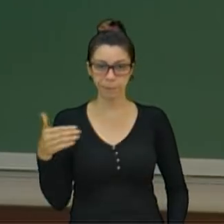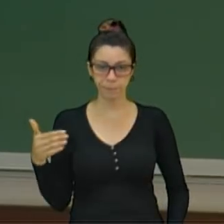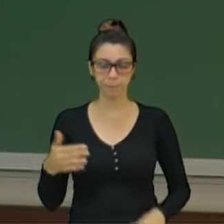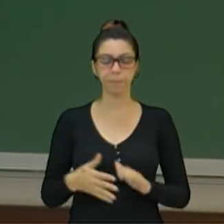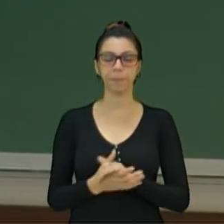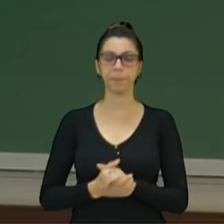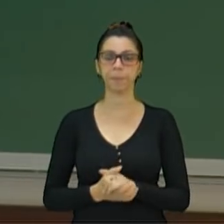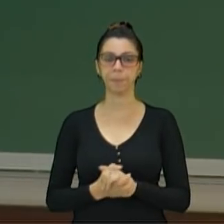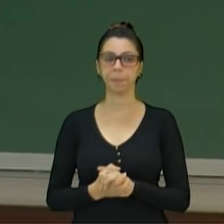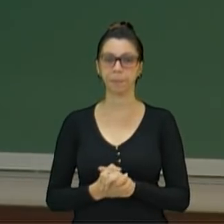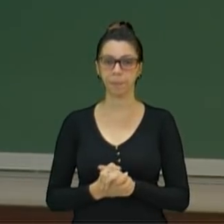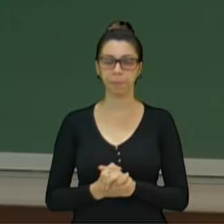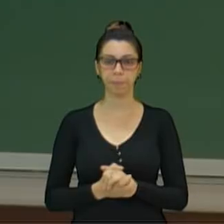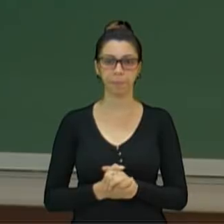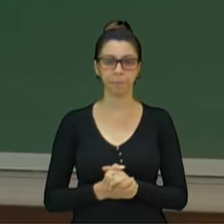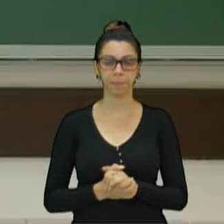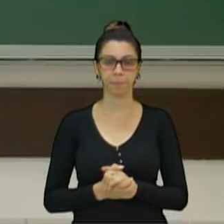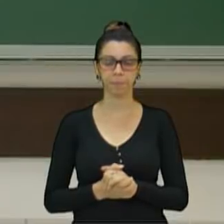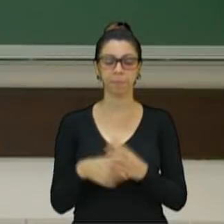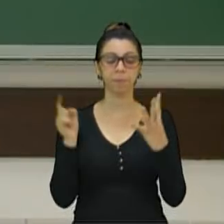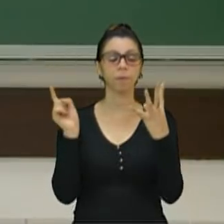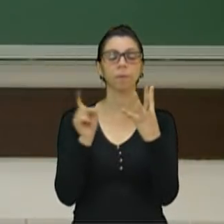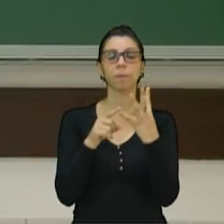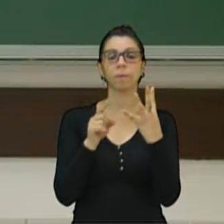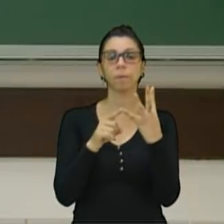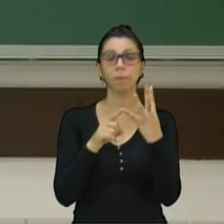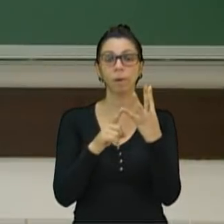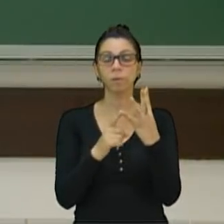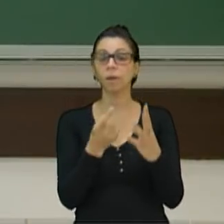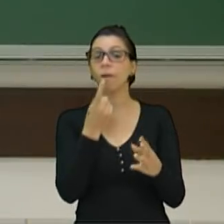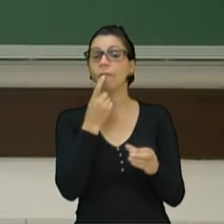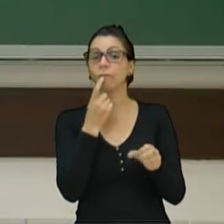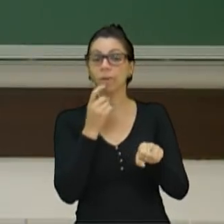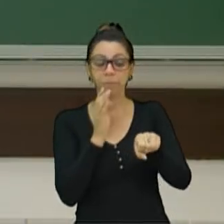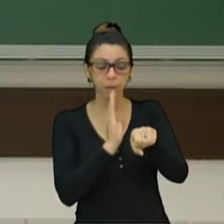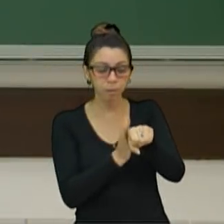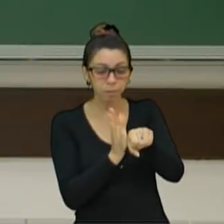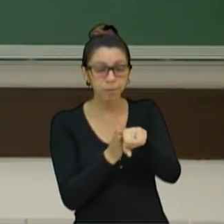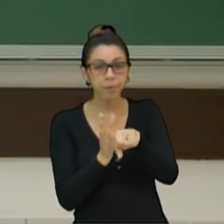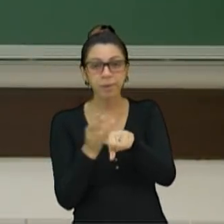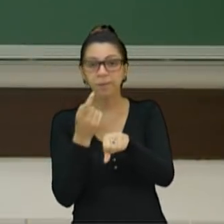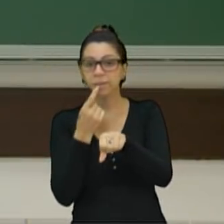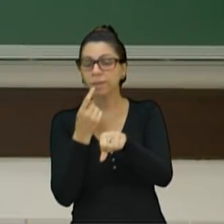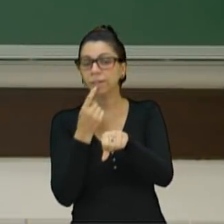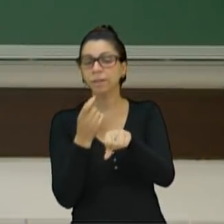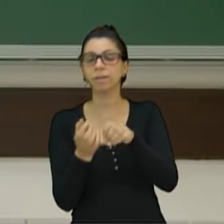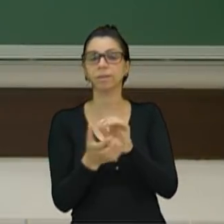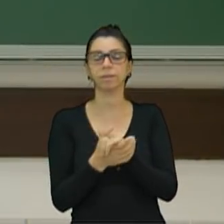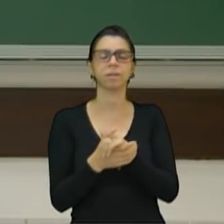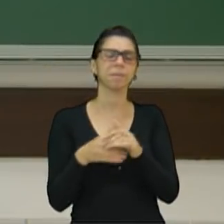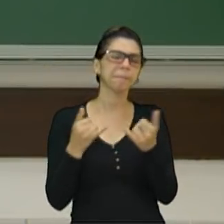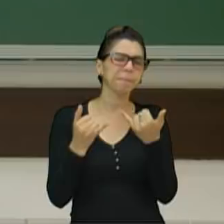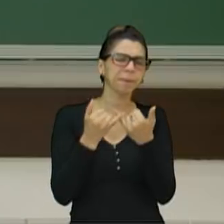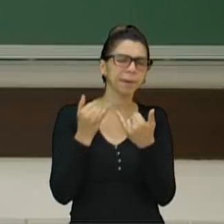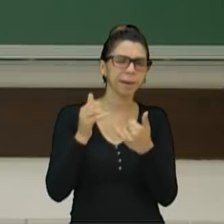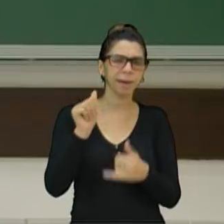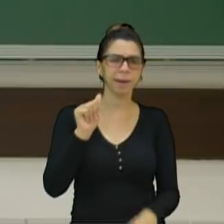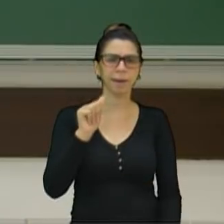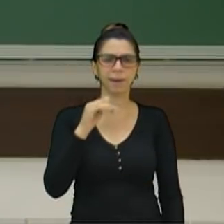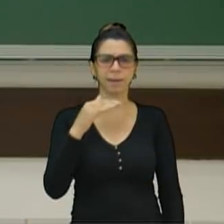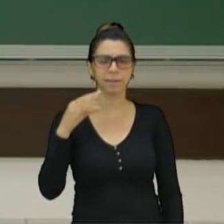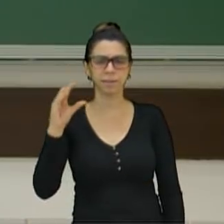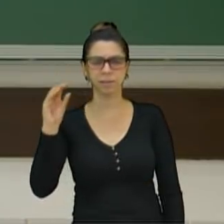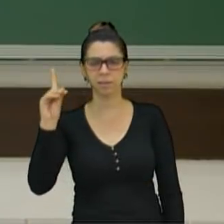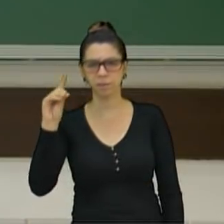último eu tenho o quê? Tomates. Quem gosta de tomate? Você gosta? Ele também tem um gosto meio ácido, né? Tem um gosto